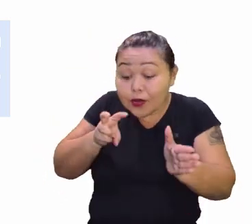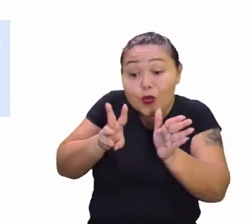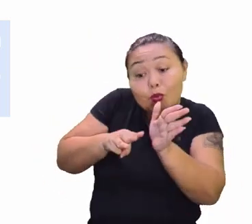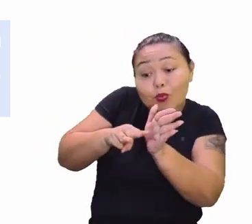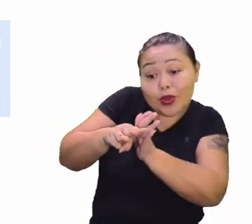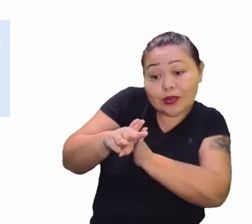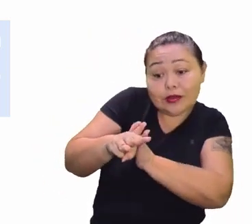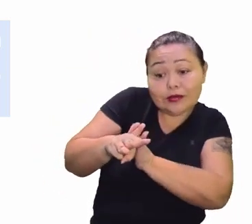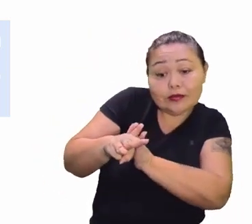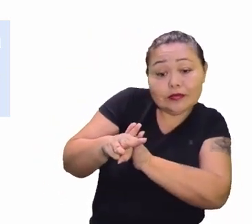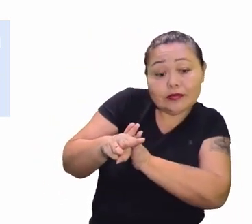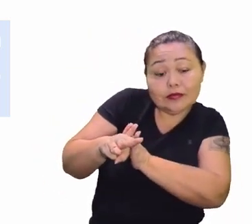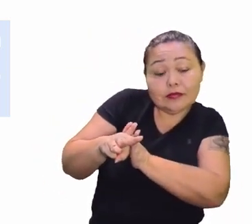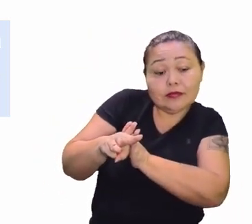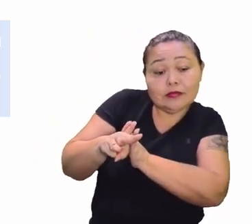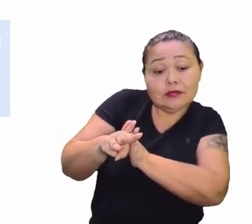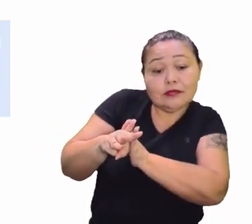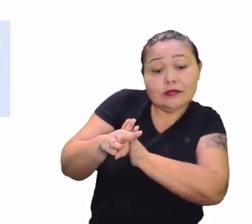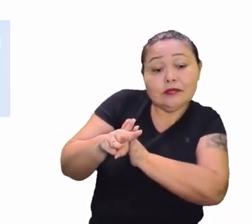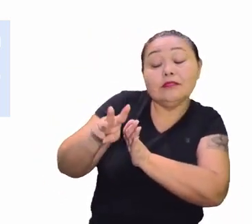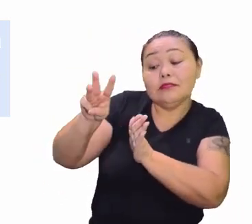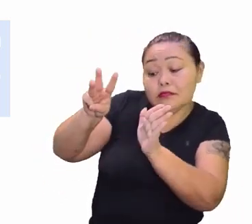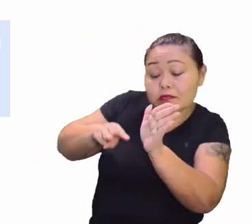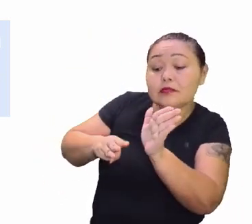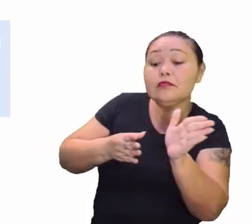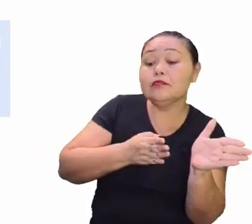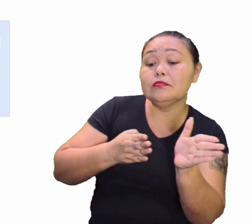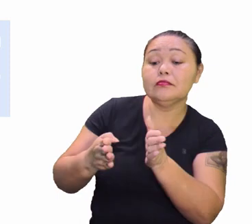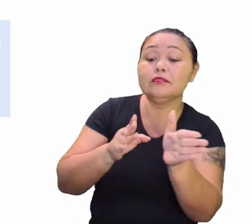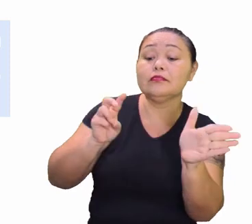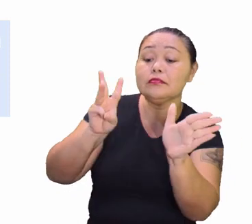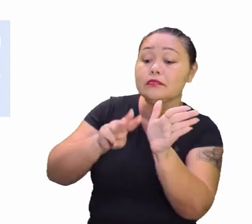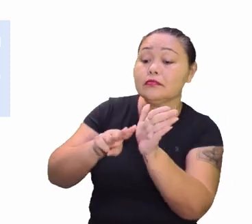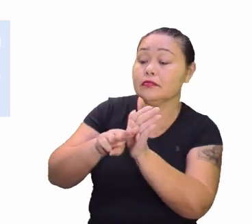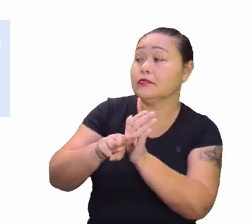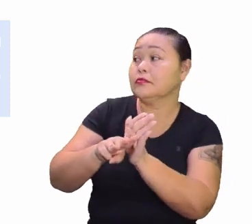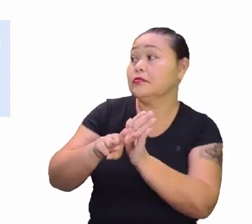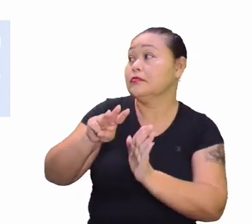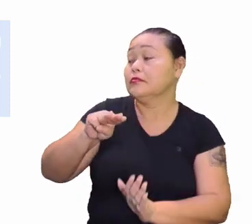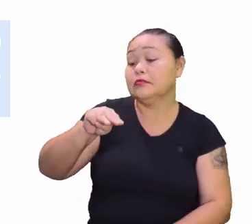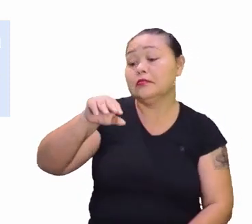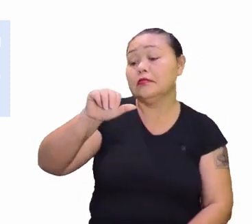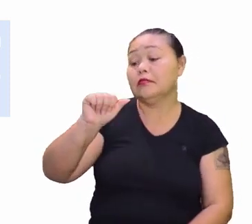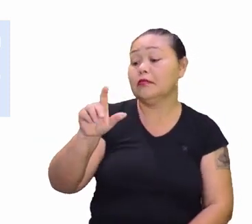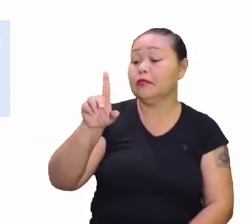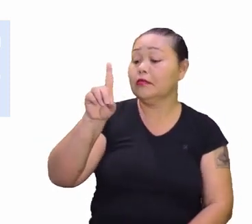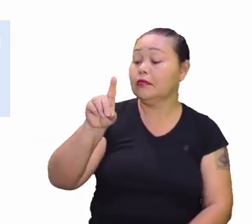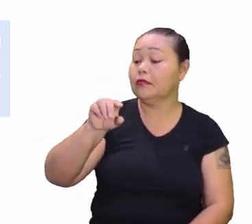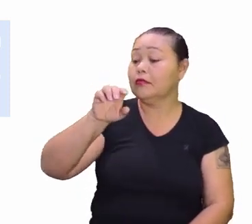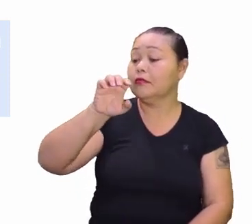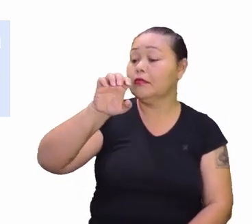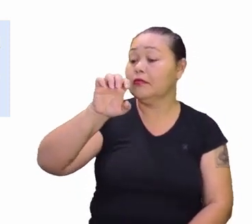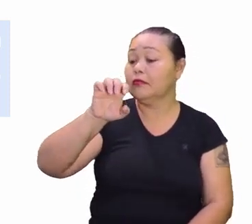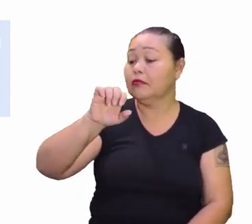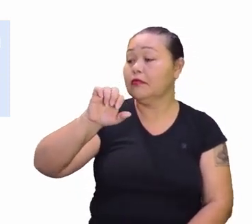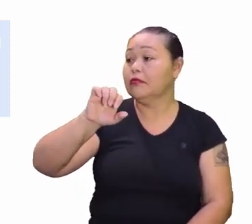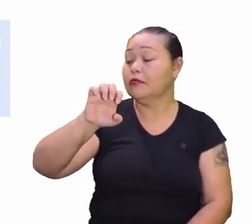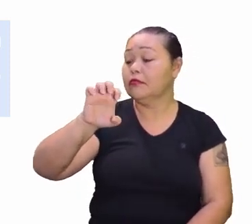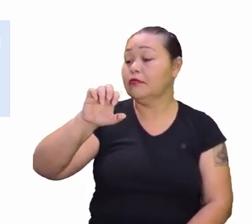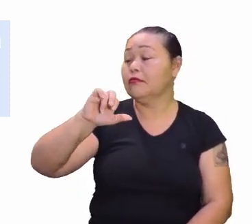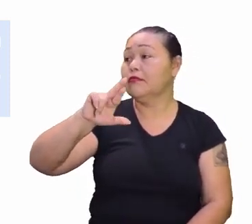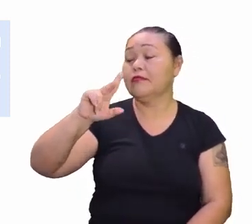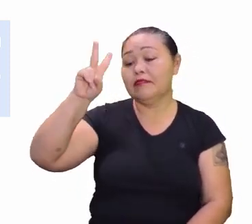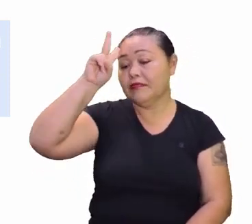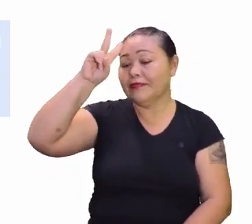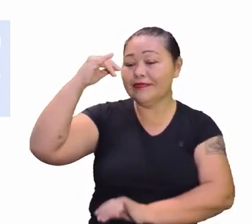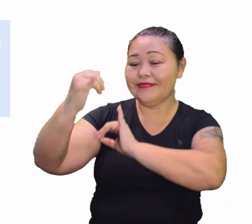Madeira, ok? Rio Madeira. Rogério, Rio Madeira. Eu tenho uma historinha